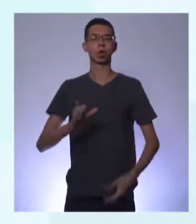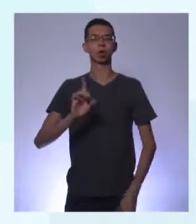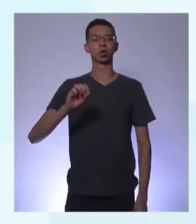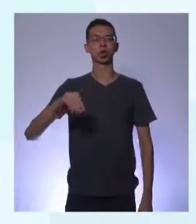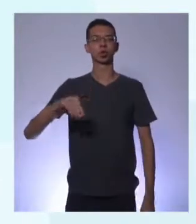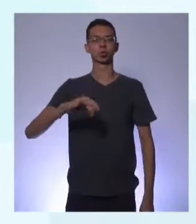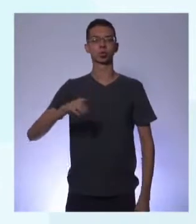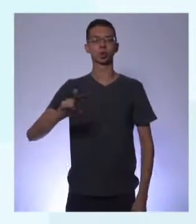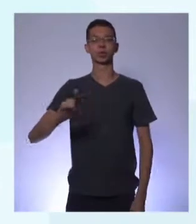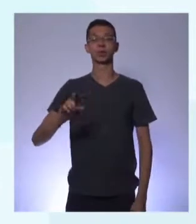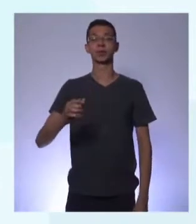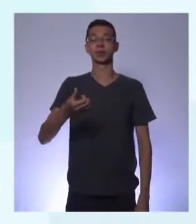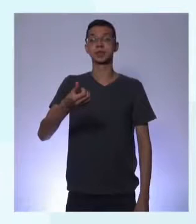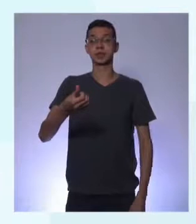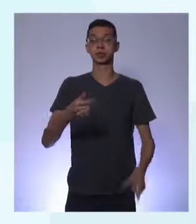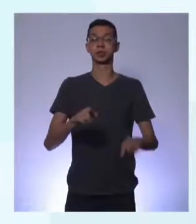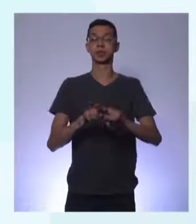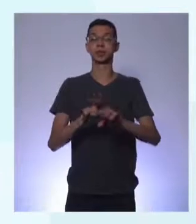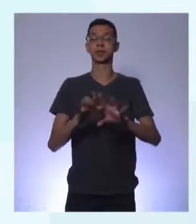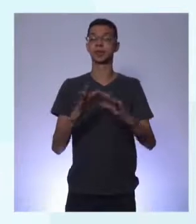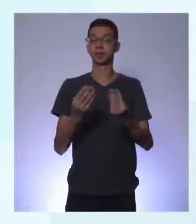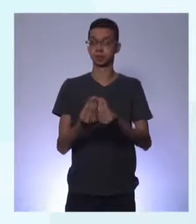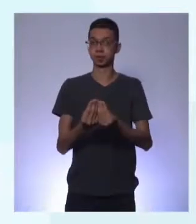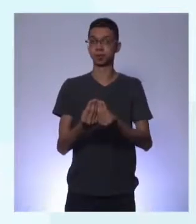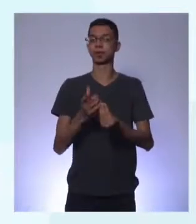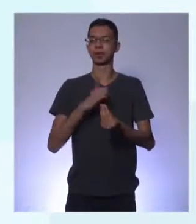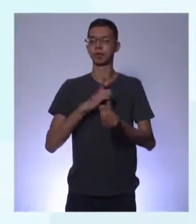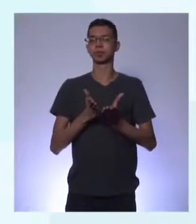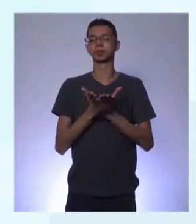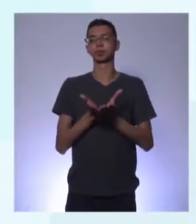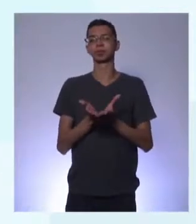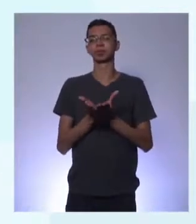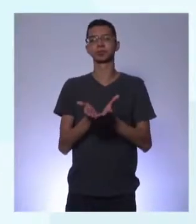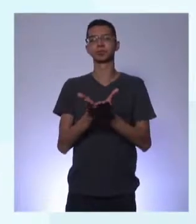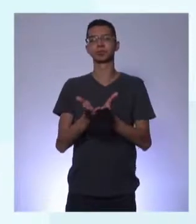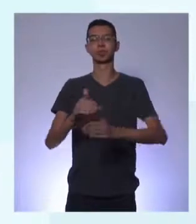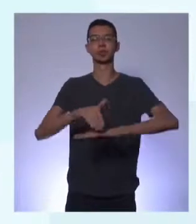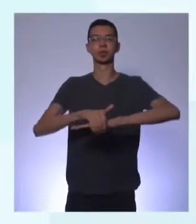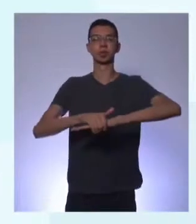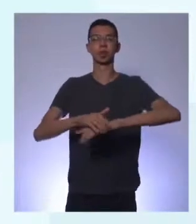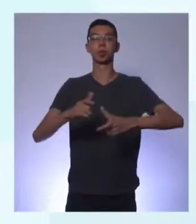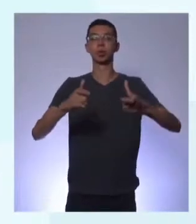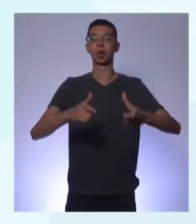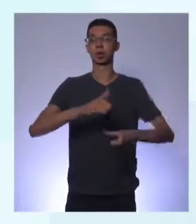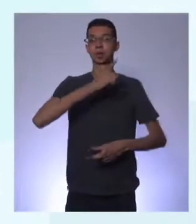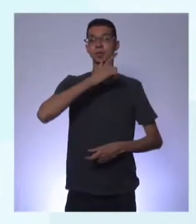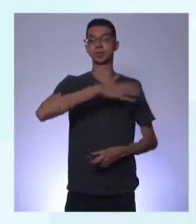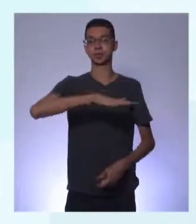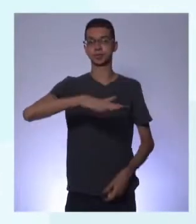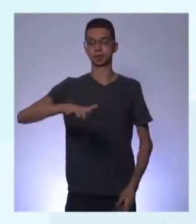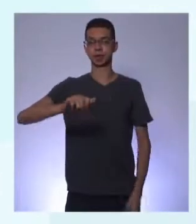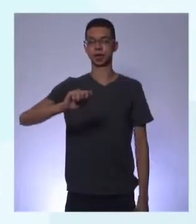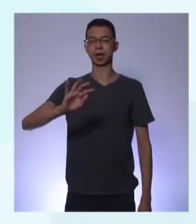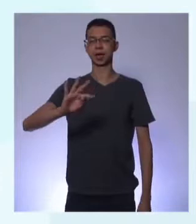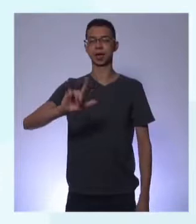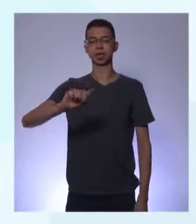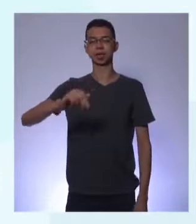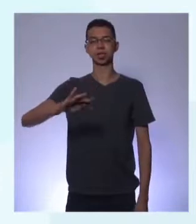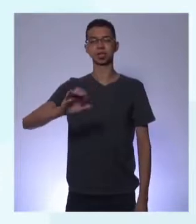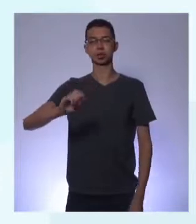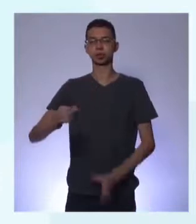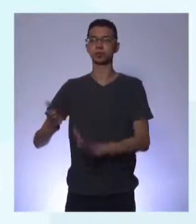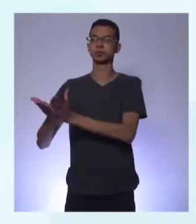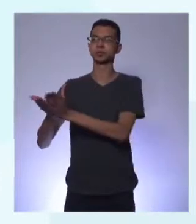a corte foram escoltados por navios ingleses até as águas tranquilas do Atlântico em direção ao Brasil